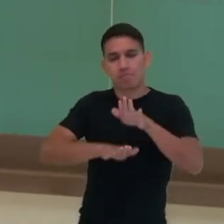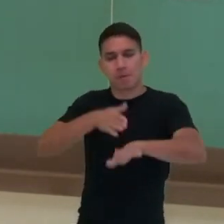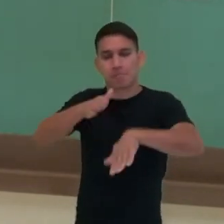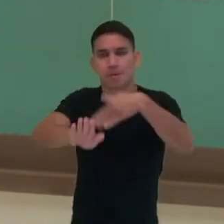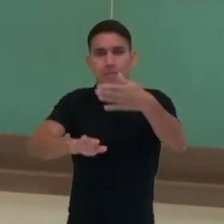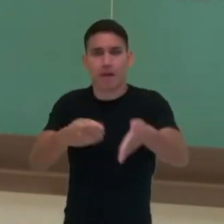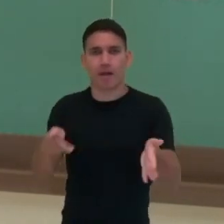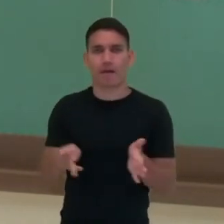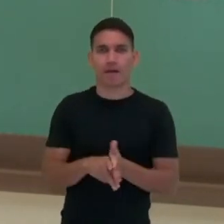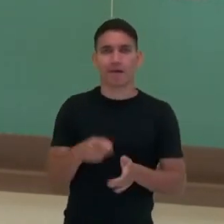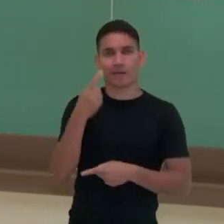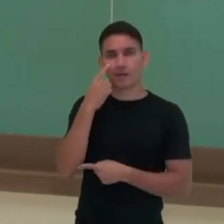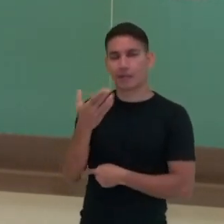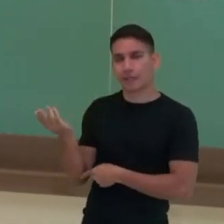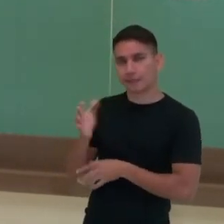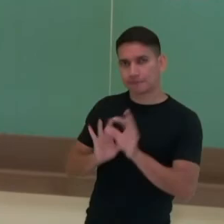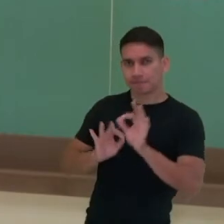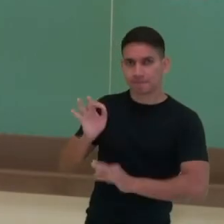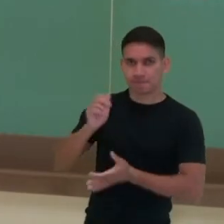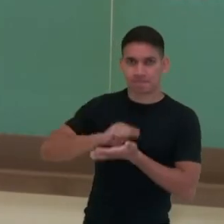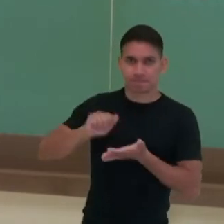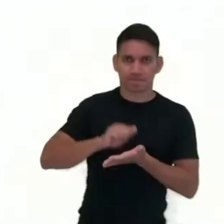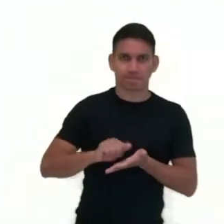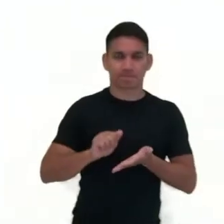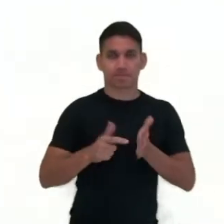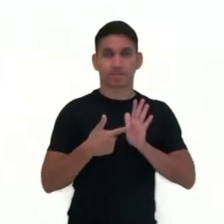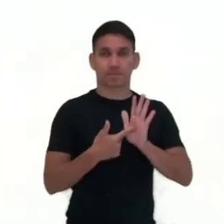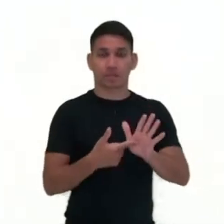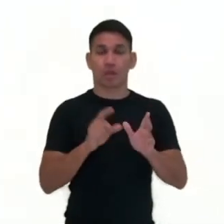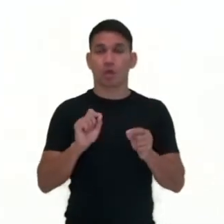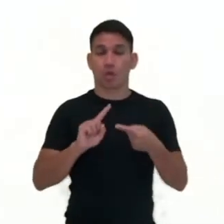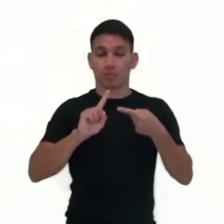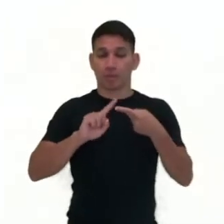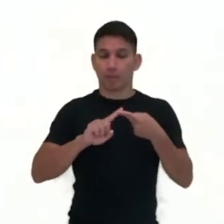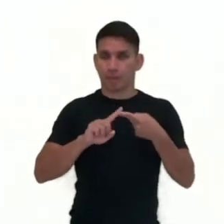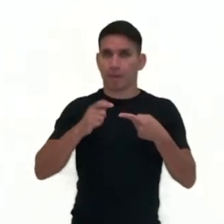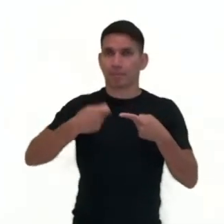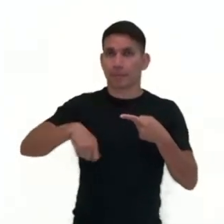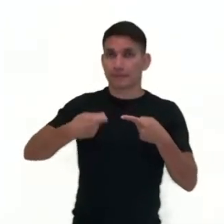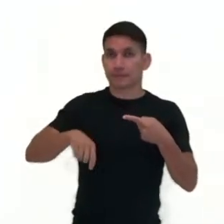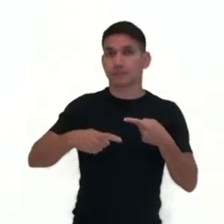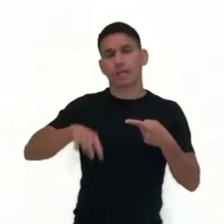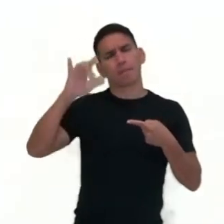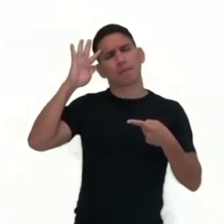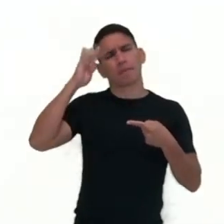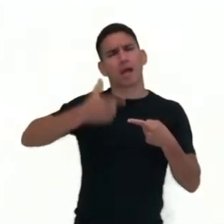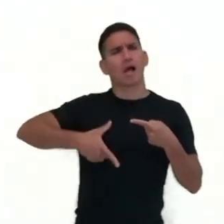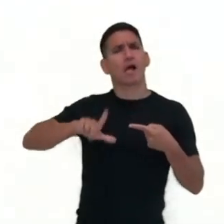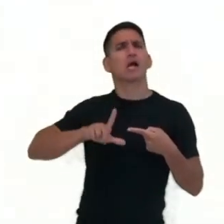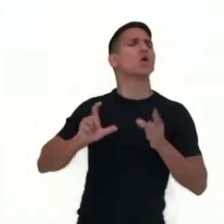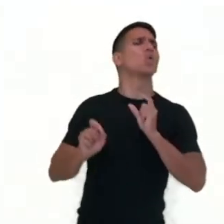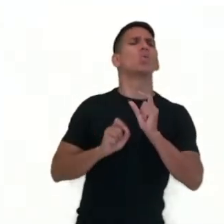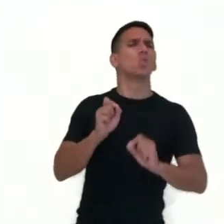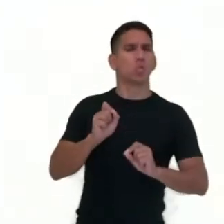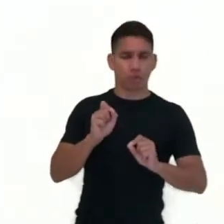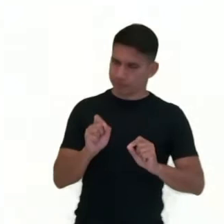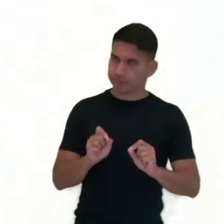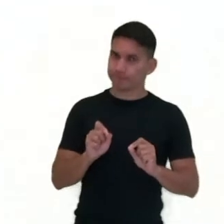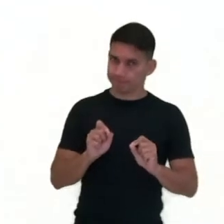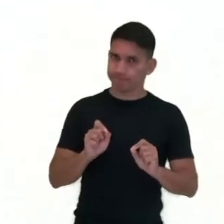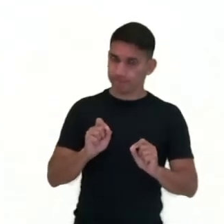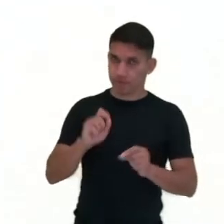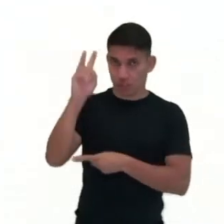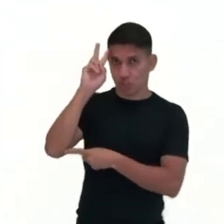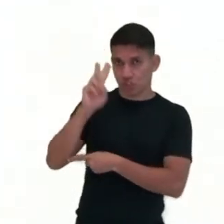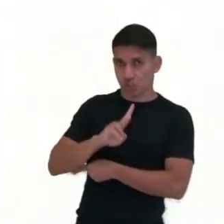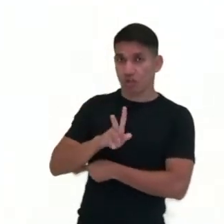aqui da nossa projeção, tá? Então, para elaborar um causo, eu preciso pensar primeiramente, né? Dentro da minha